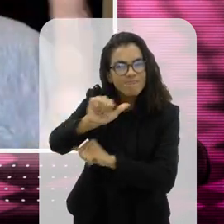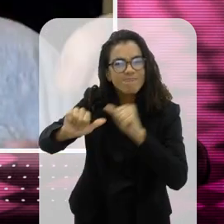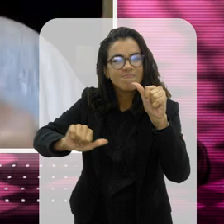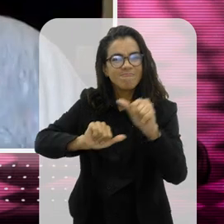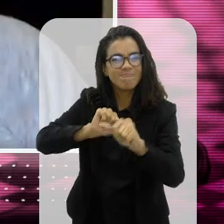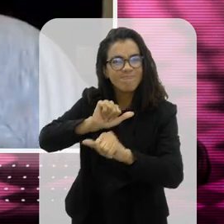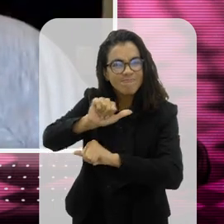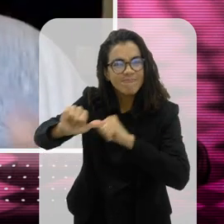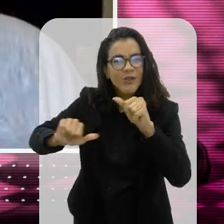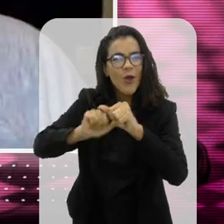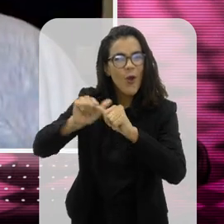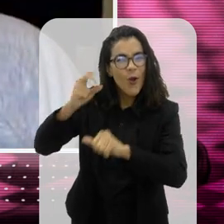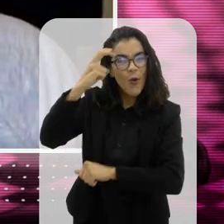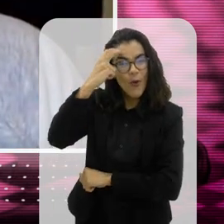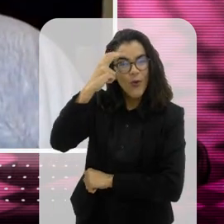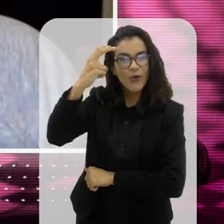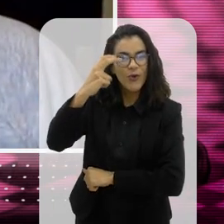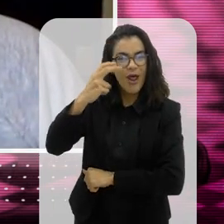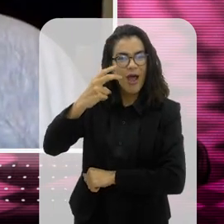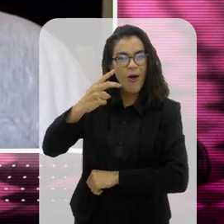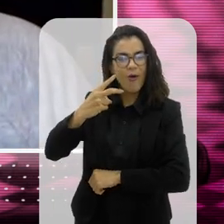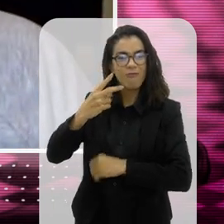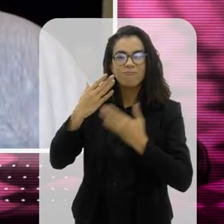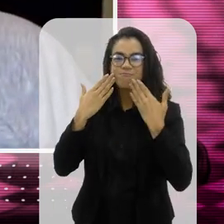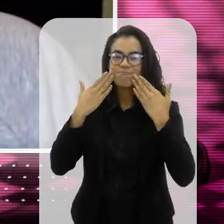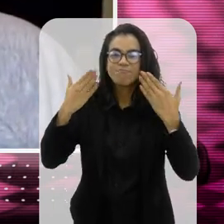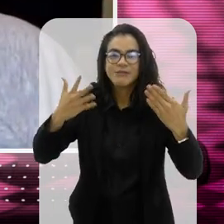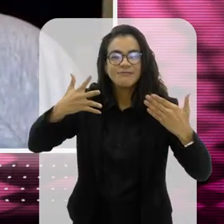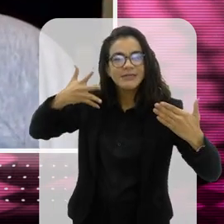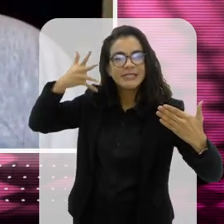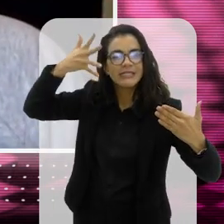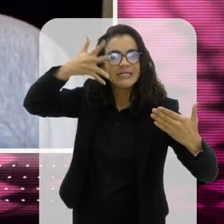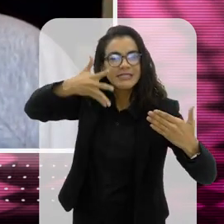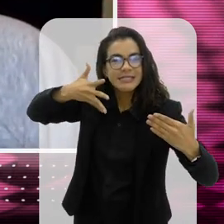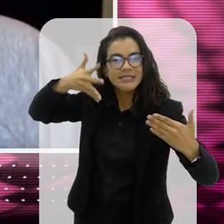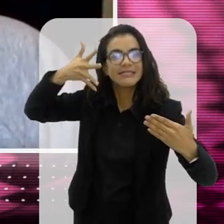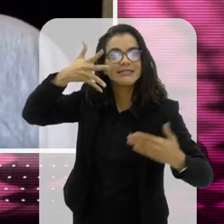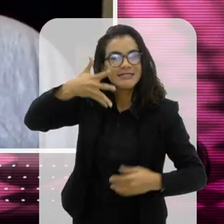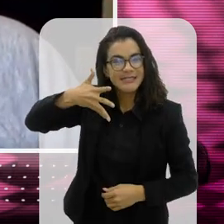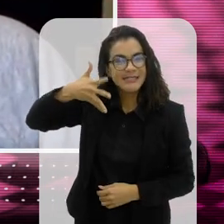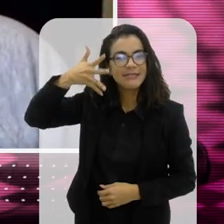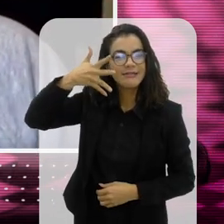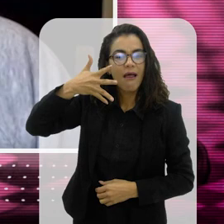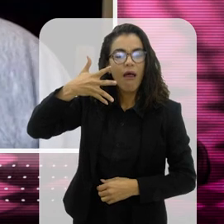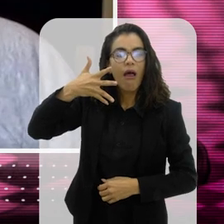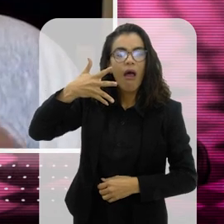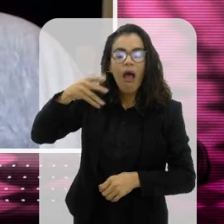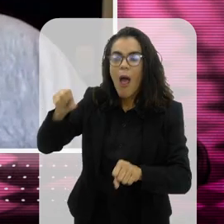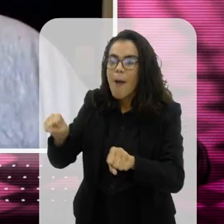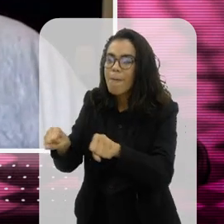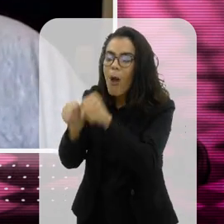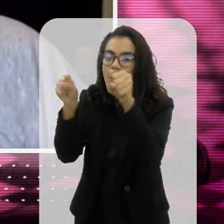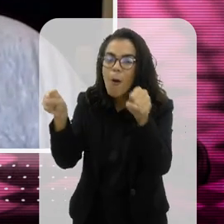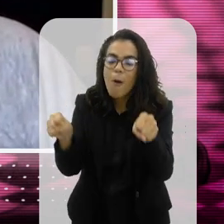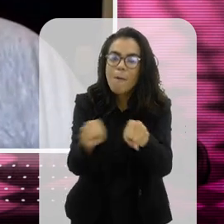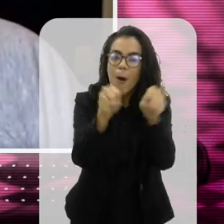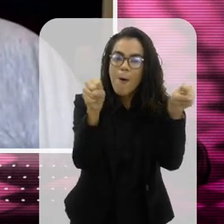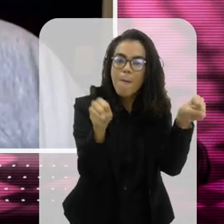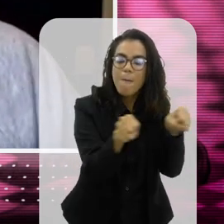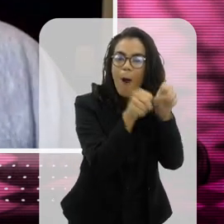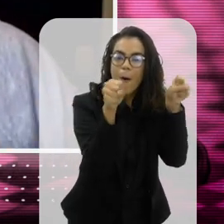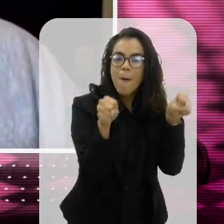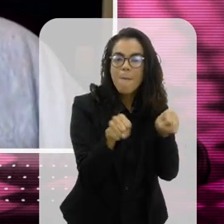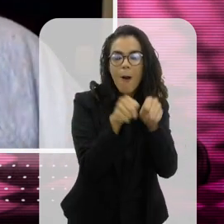realmente transformar, né, gerar uma transformação cultural no debate público, né? A gente conseguir, muitas vezes, desnaturalizar